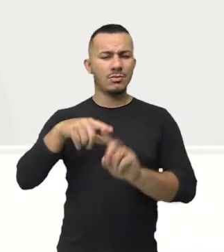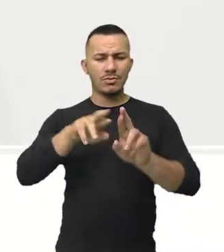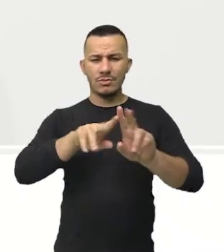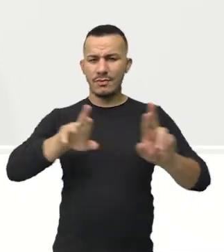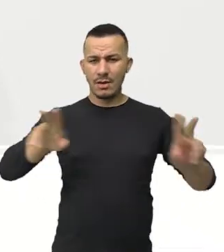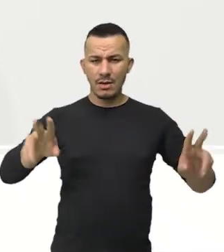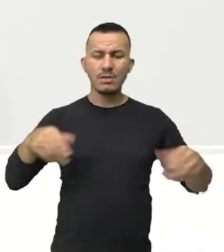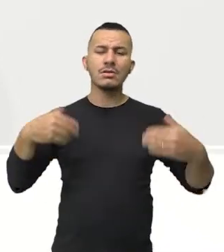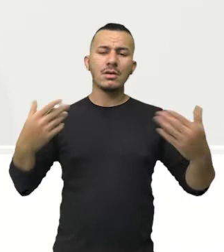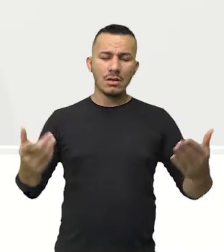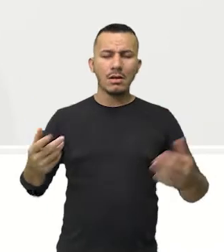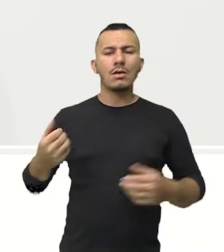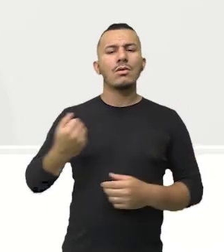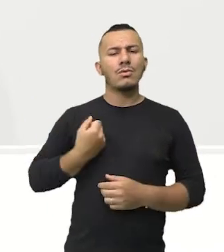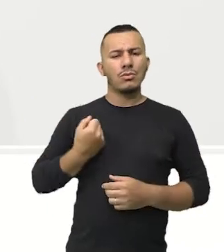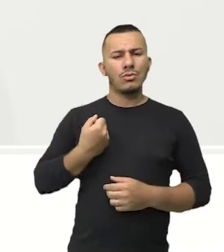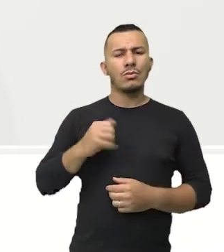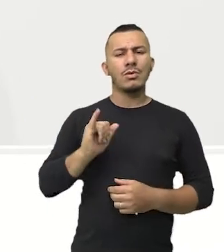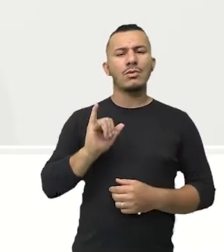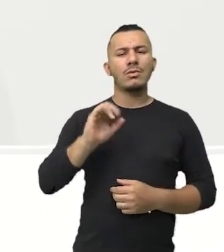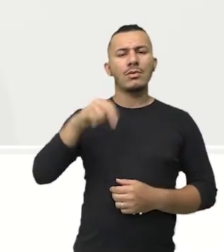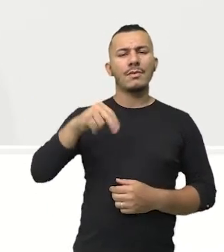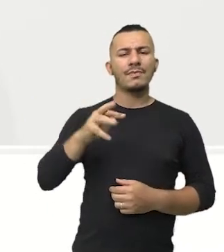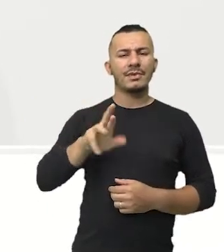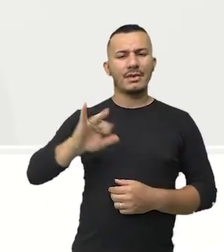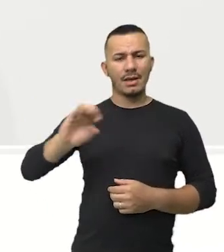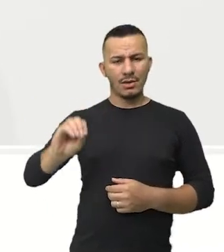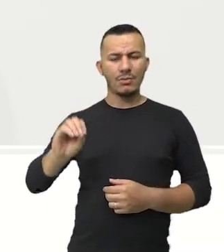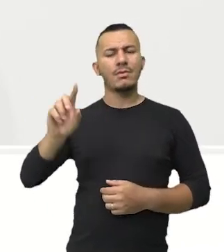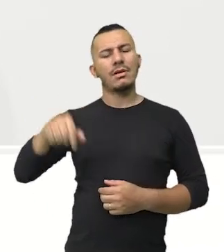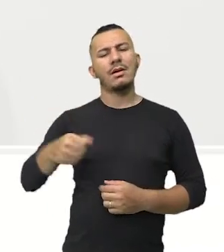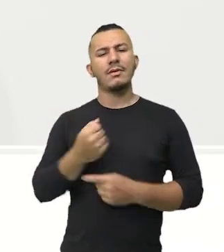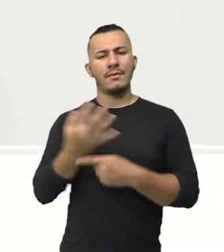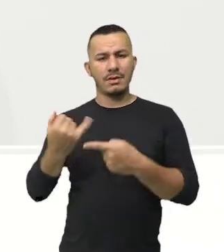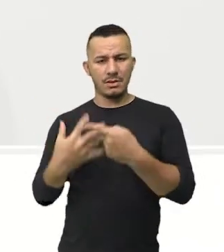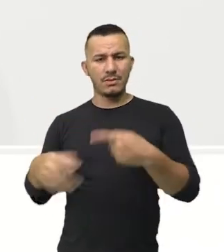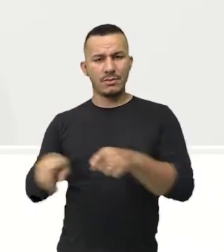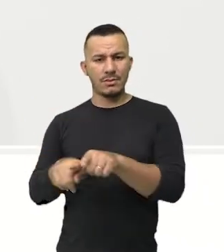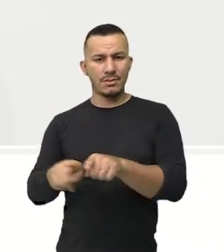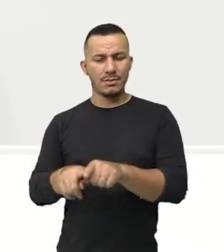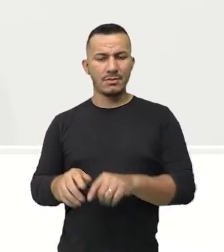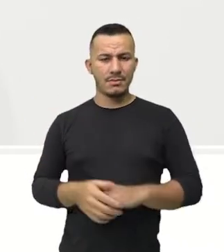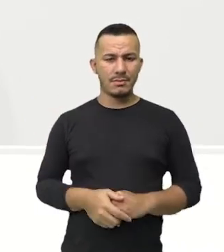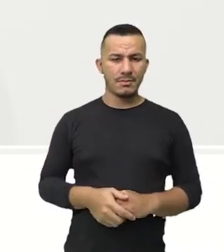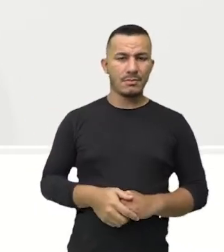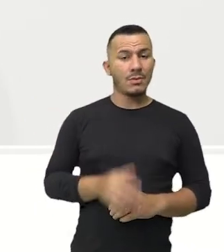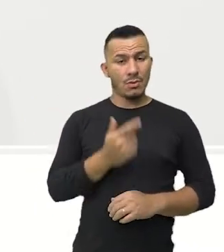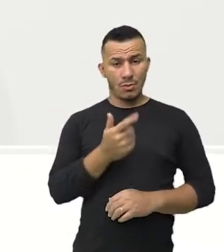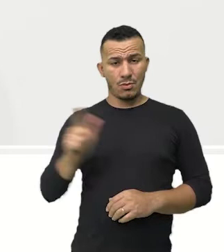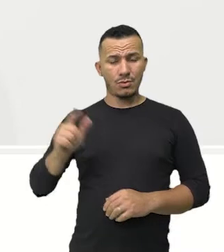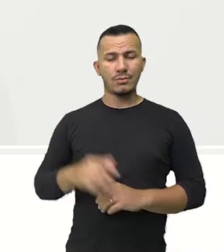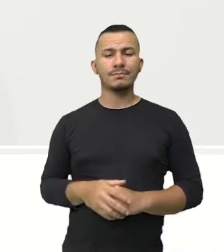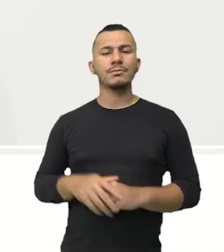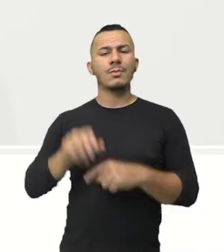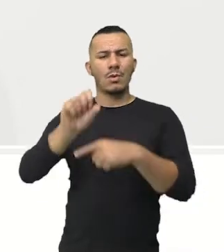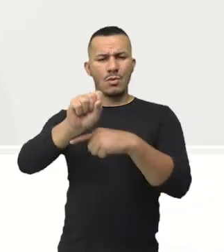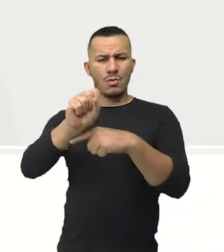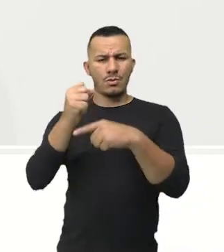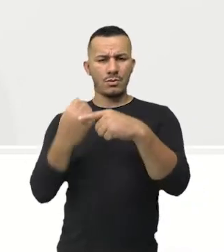todo número inteiro também é uma fração. Vejamos aqui o outro exemplo. Nós temos 8 sobre